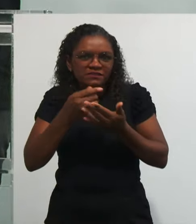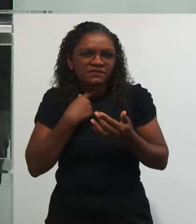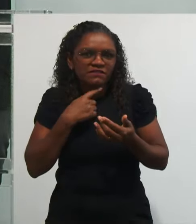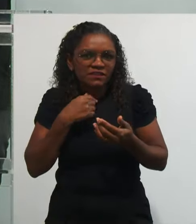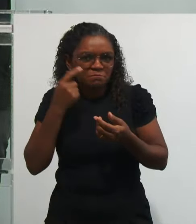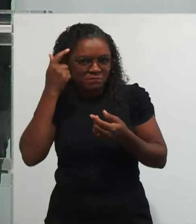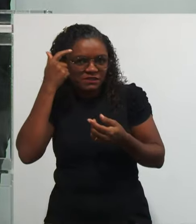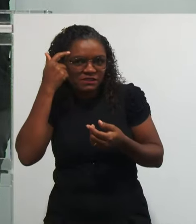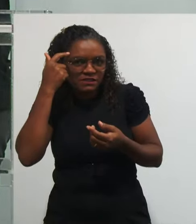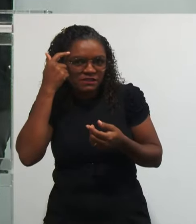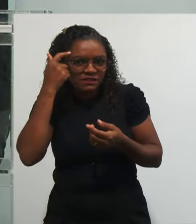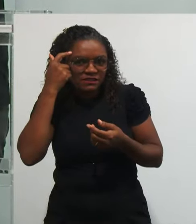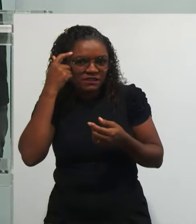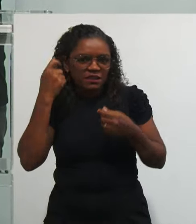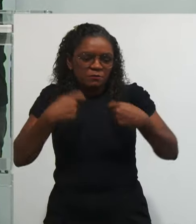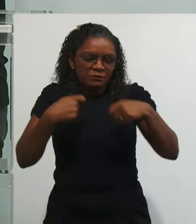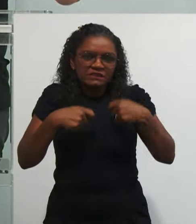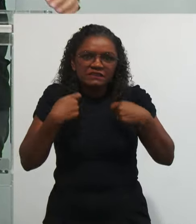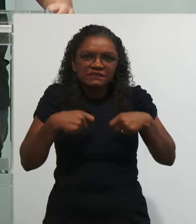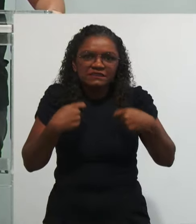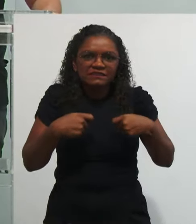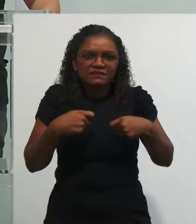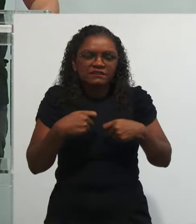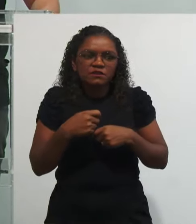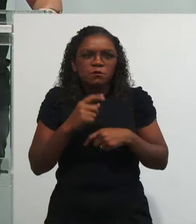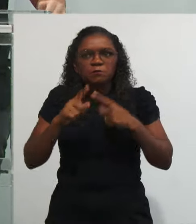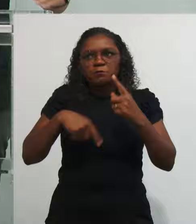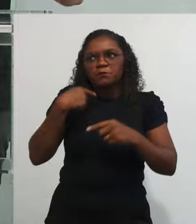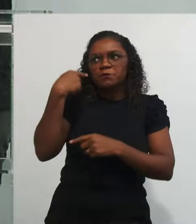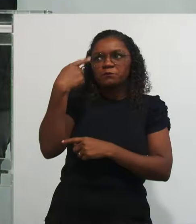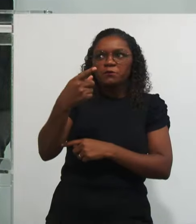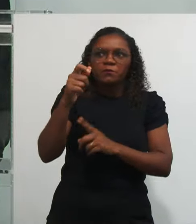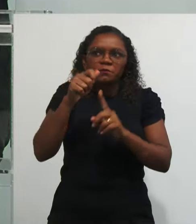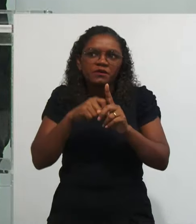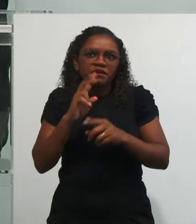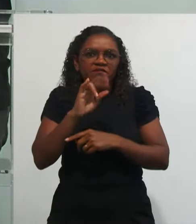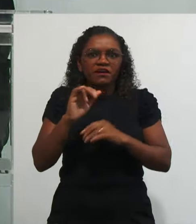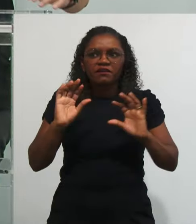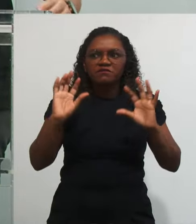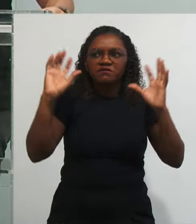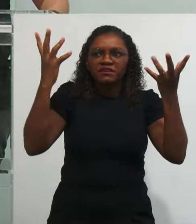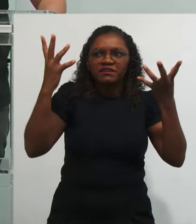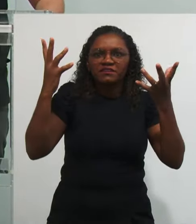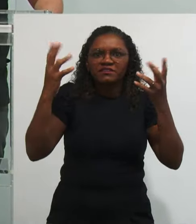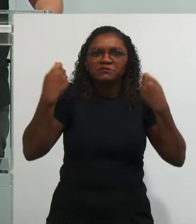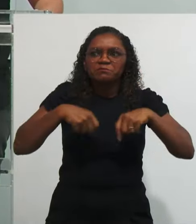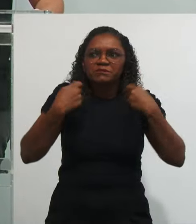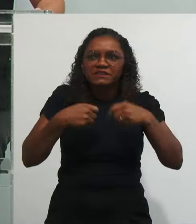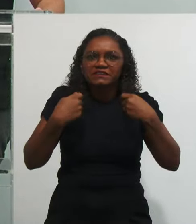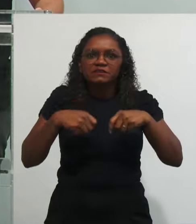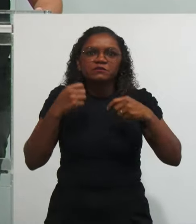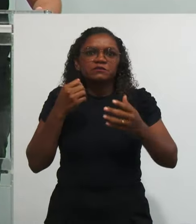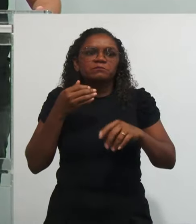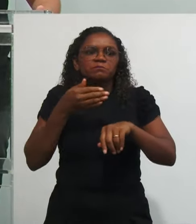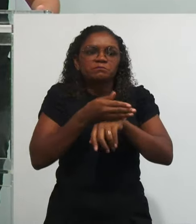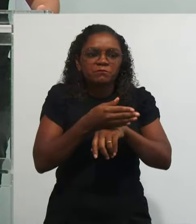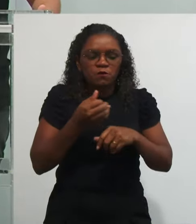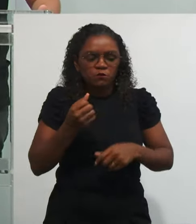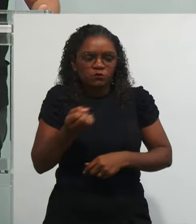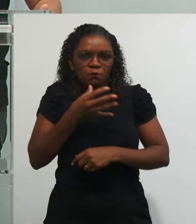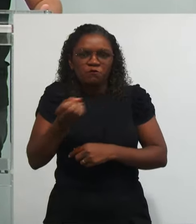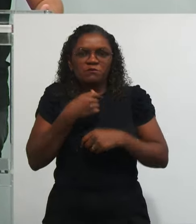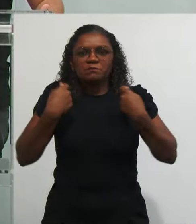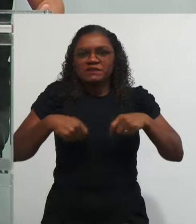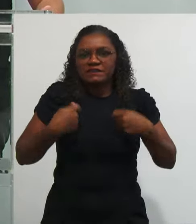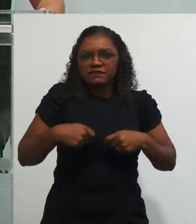meu Deus eu preciso disso eu quero comprar isso mês que vem vai ter uma festa assim vai ter um evento assado eu preciso dessa roupa preciso de dessa